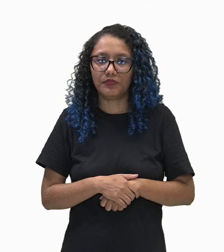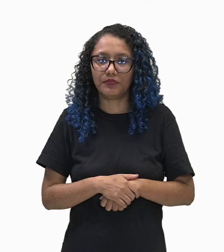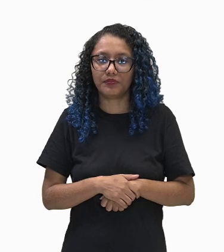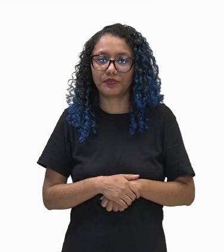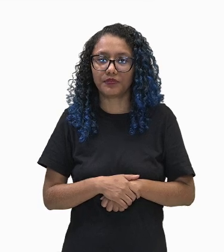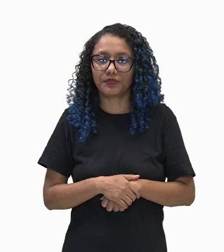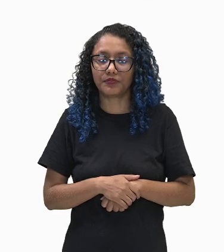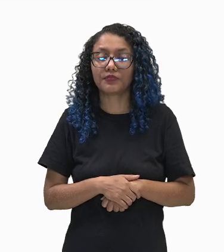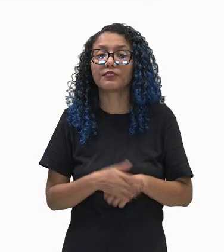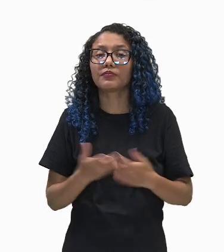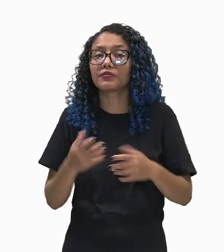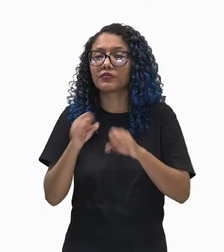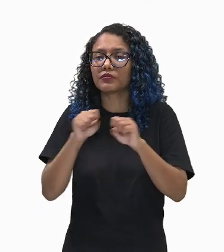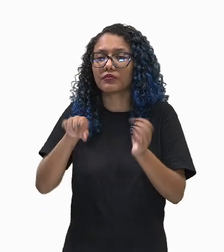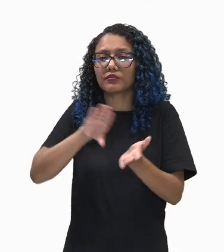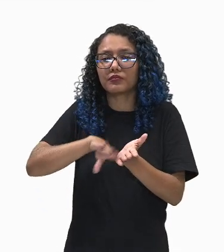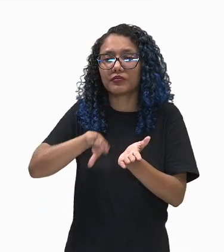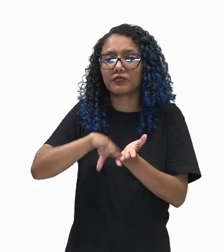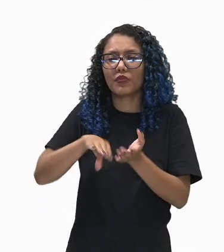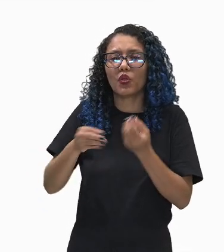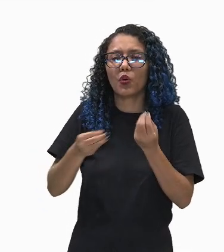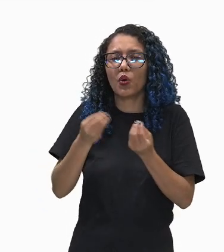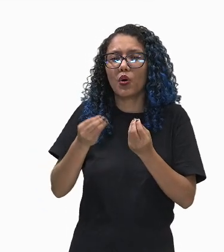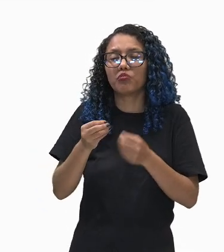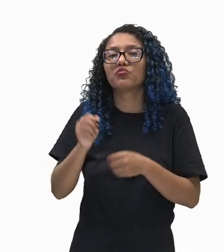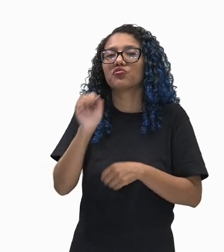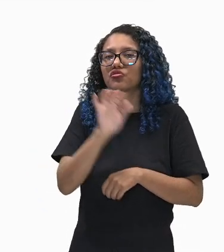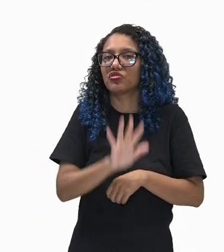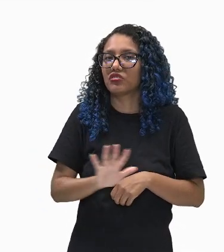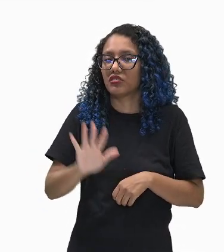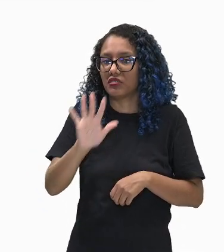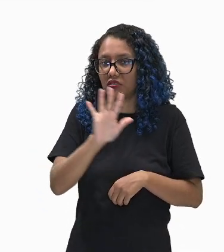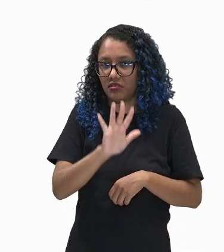diferenças. O sistema excretor é mais abrangente